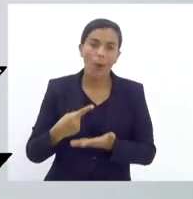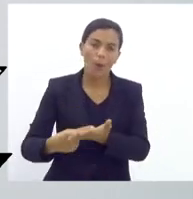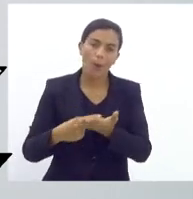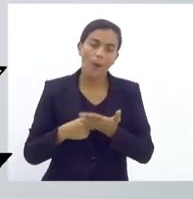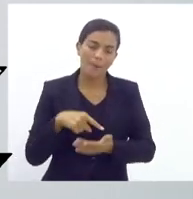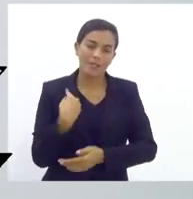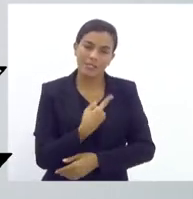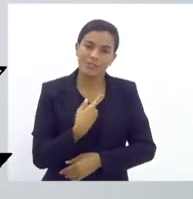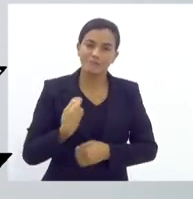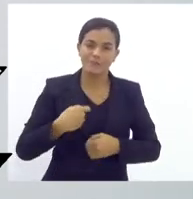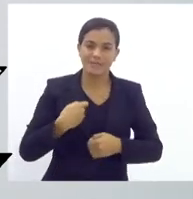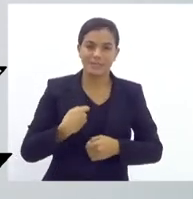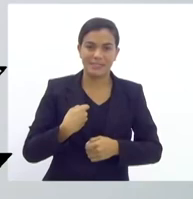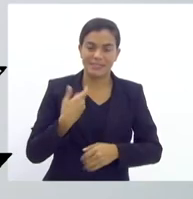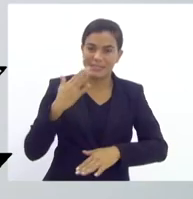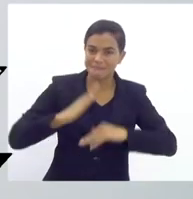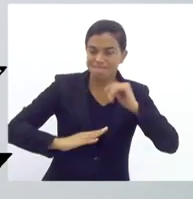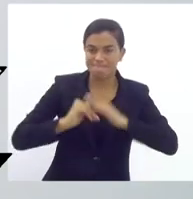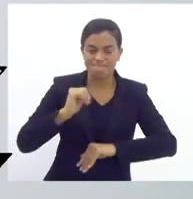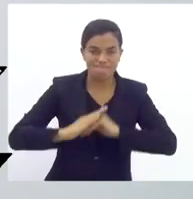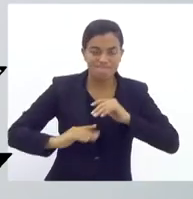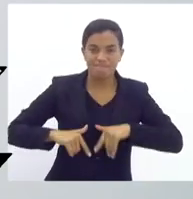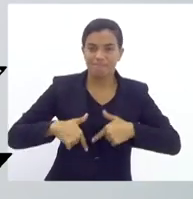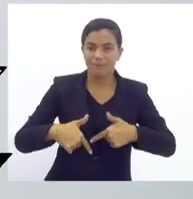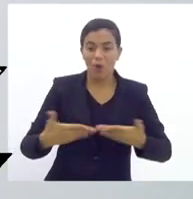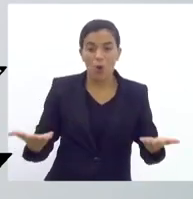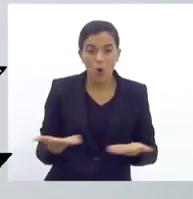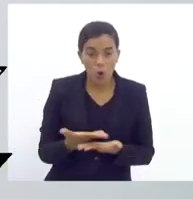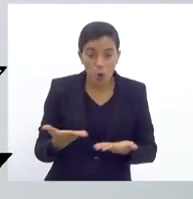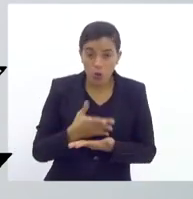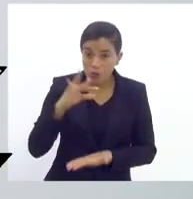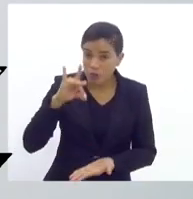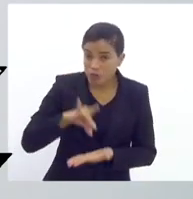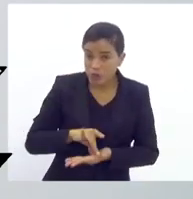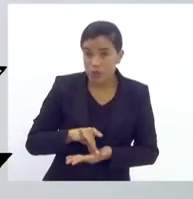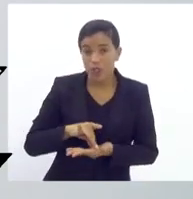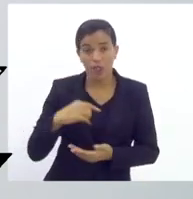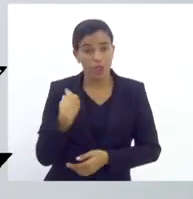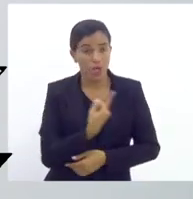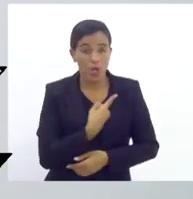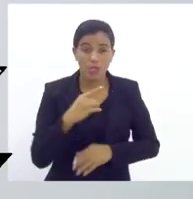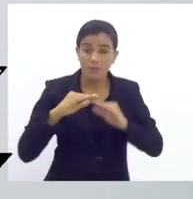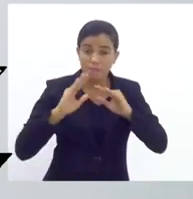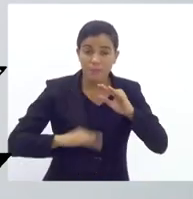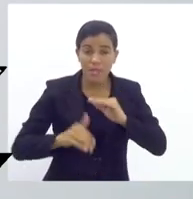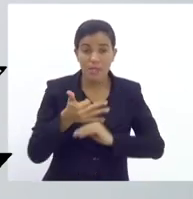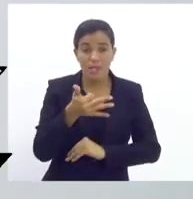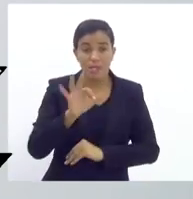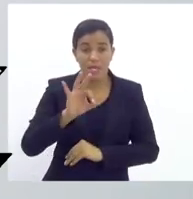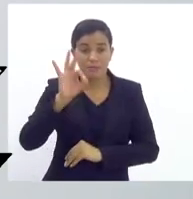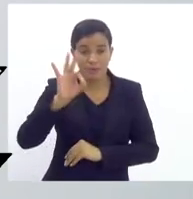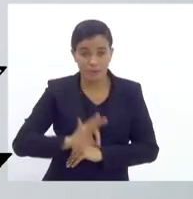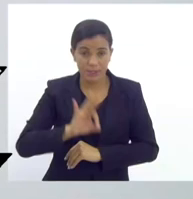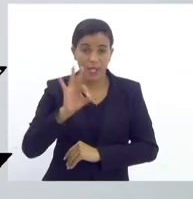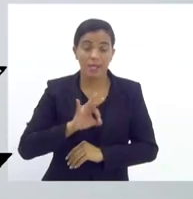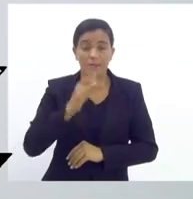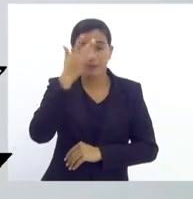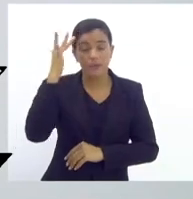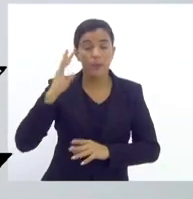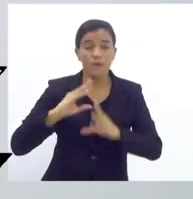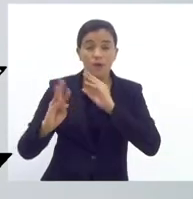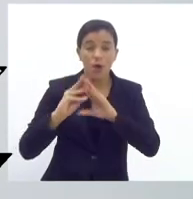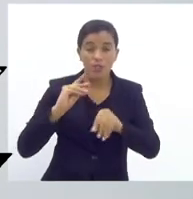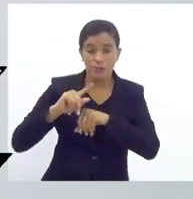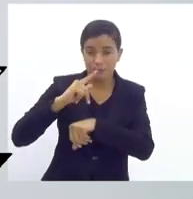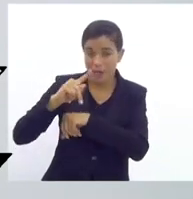que a gente tem que tirar daqui né É hoje atualmente a gente menos de 10% dos refugiados conseguem